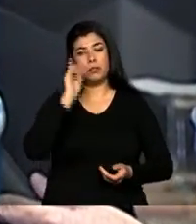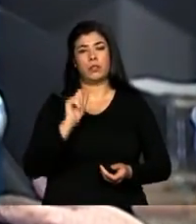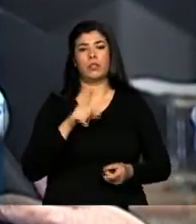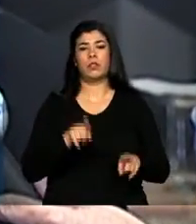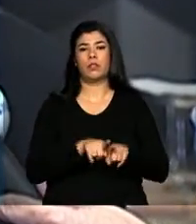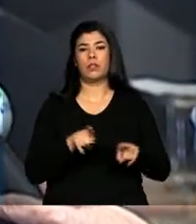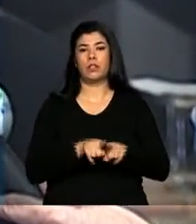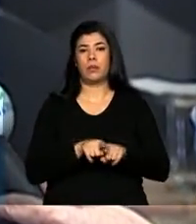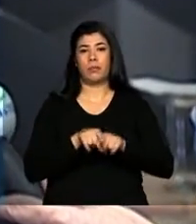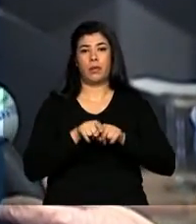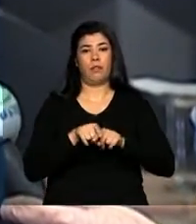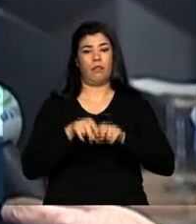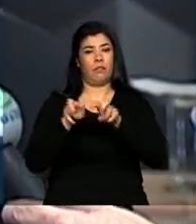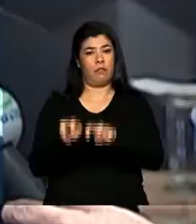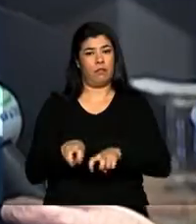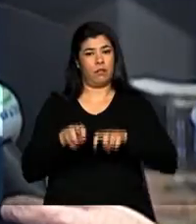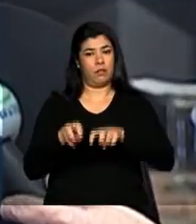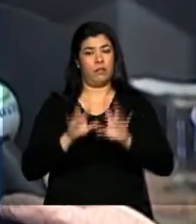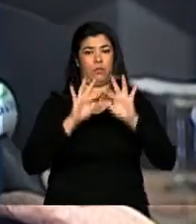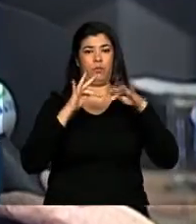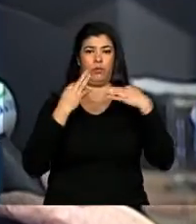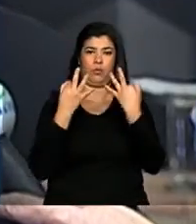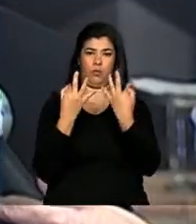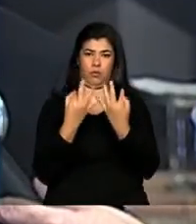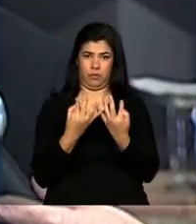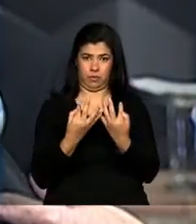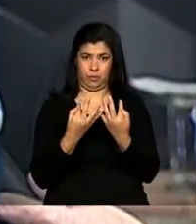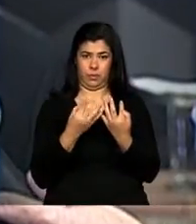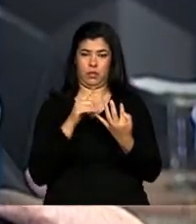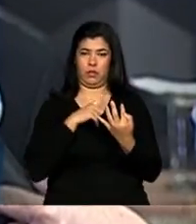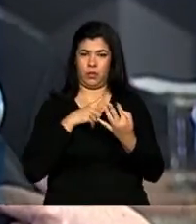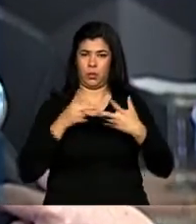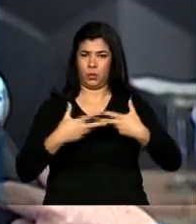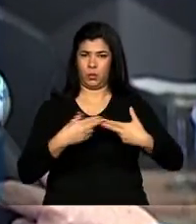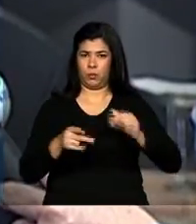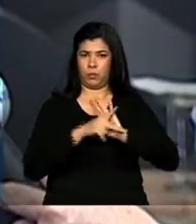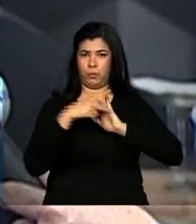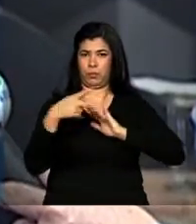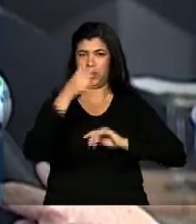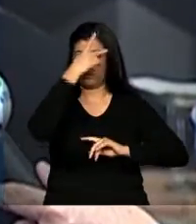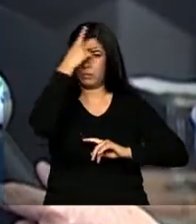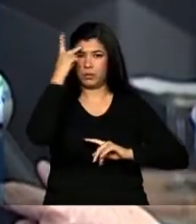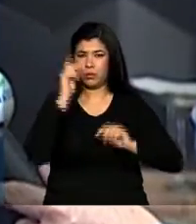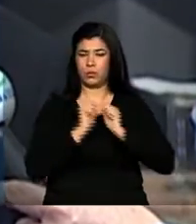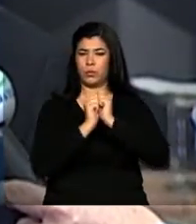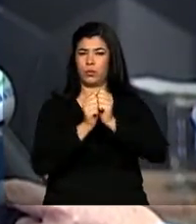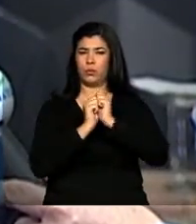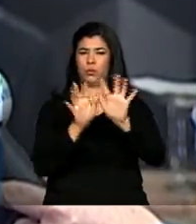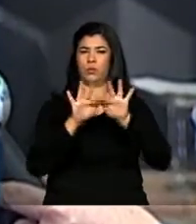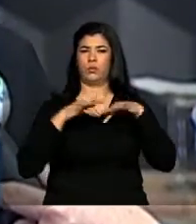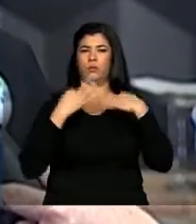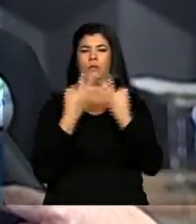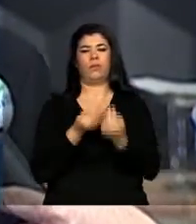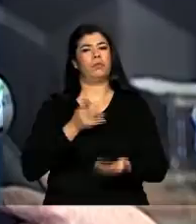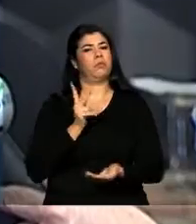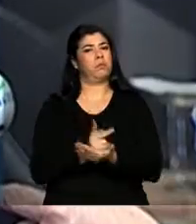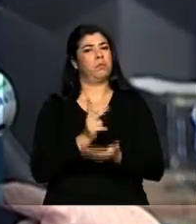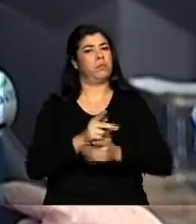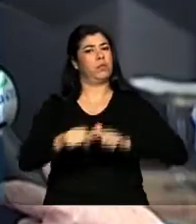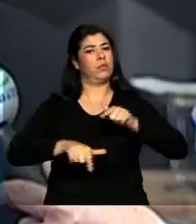agricultura familiar gera empregos, cria condições para que as pessoas e as famílias permaneçam no